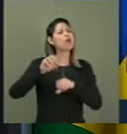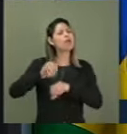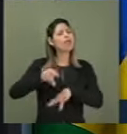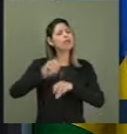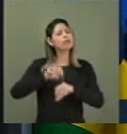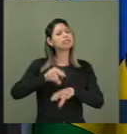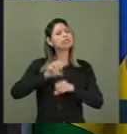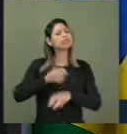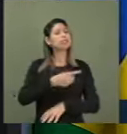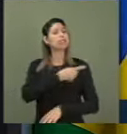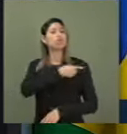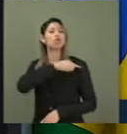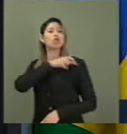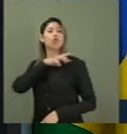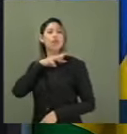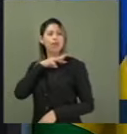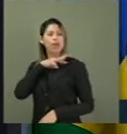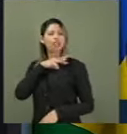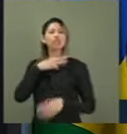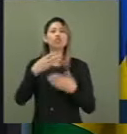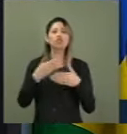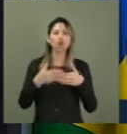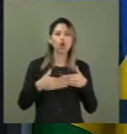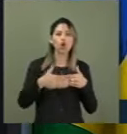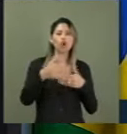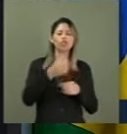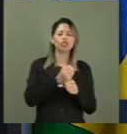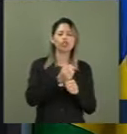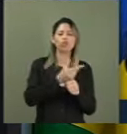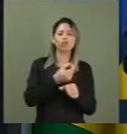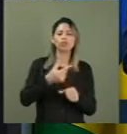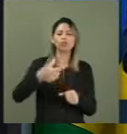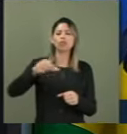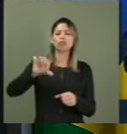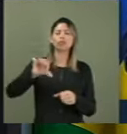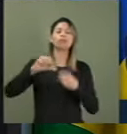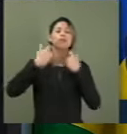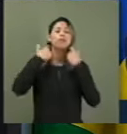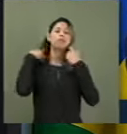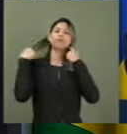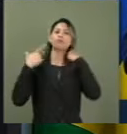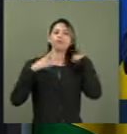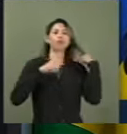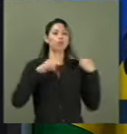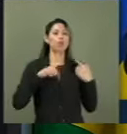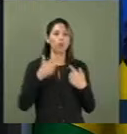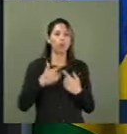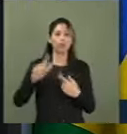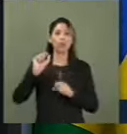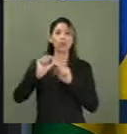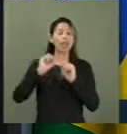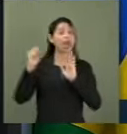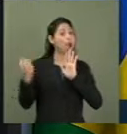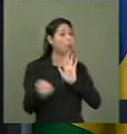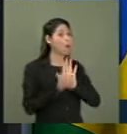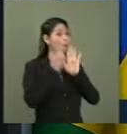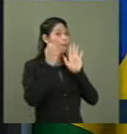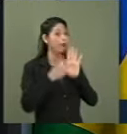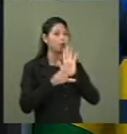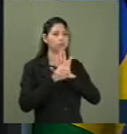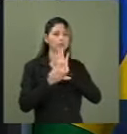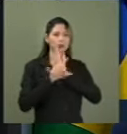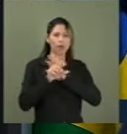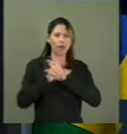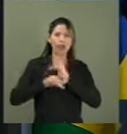médio, iniciada em 2019. Outro exemplo é a possível revisão do marco legal do